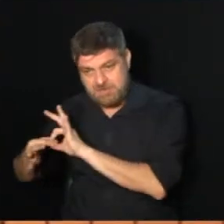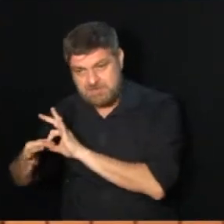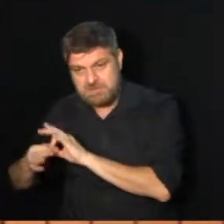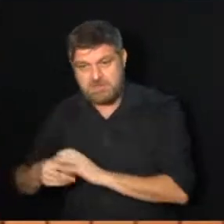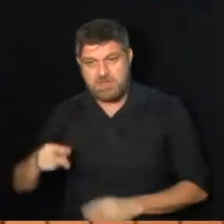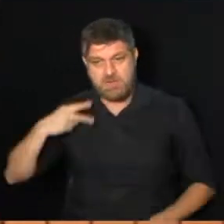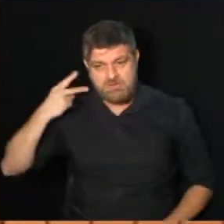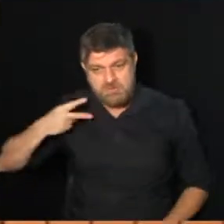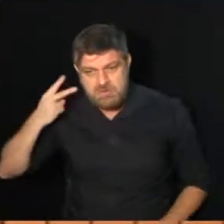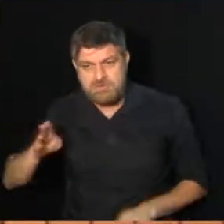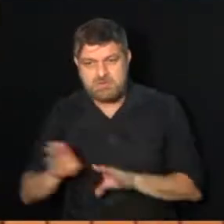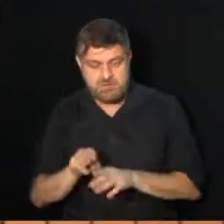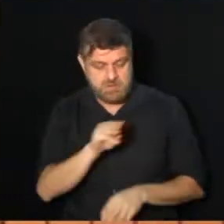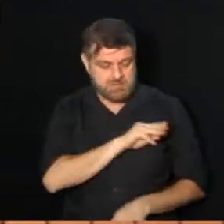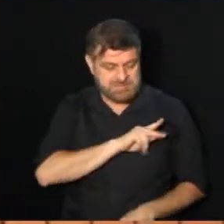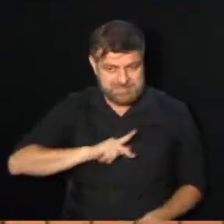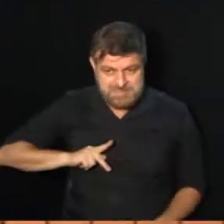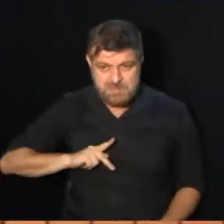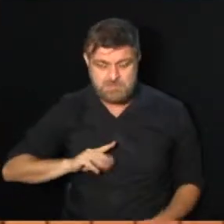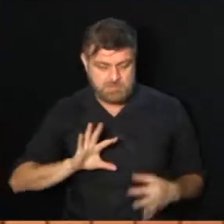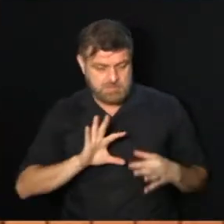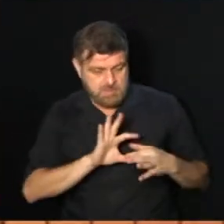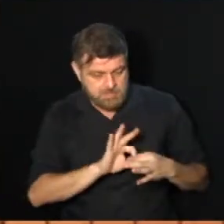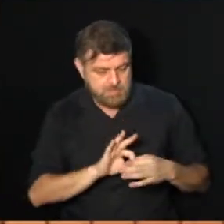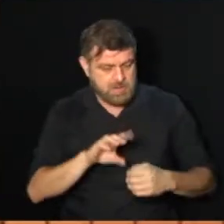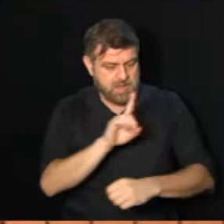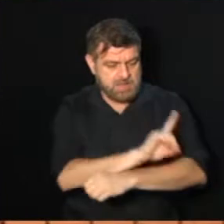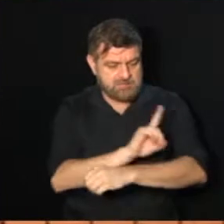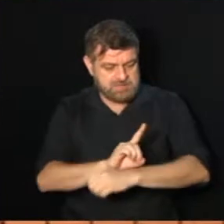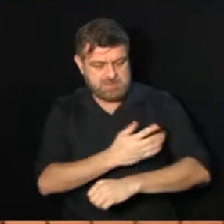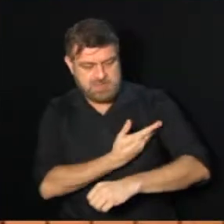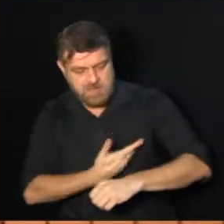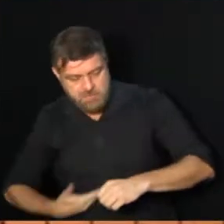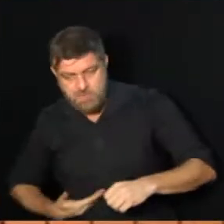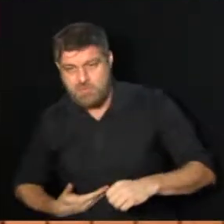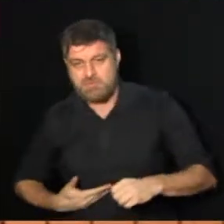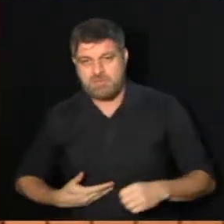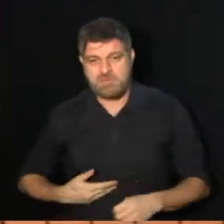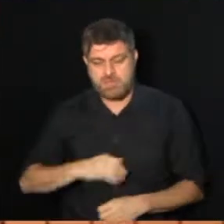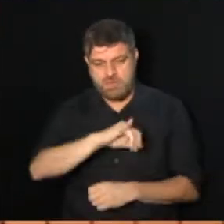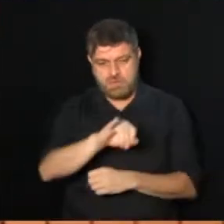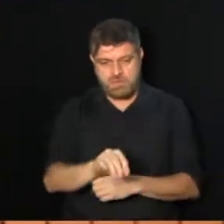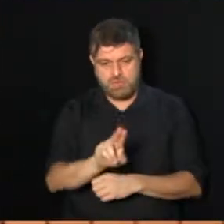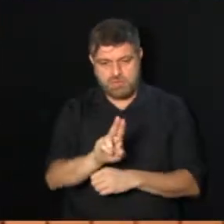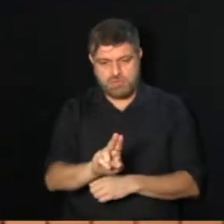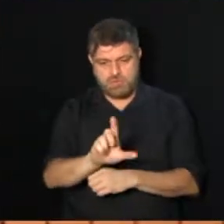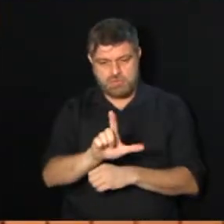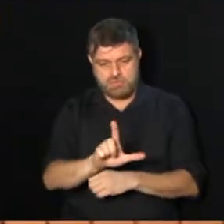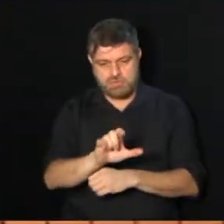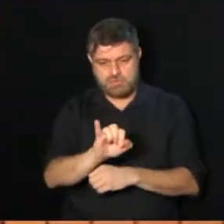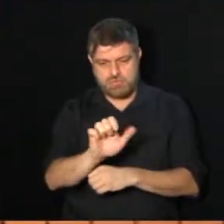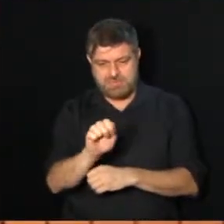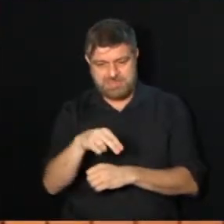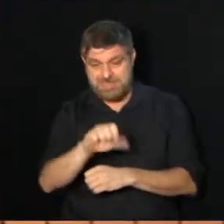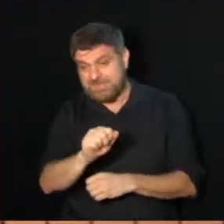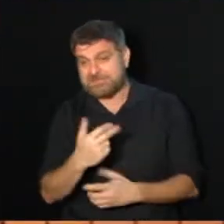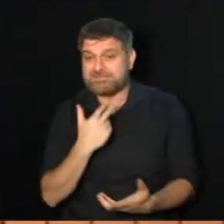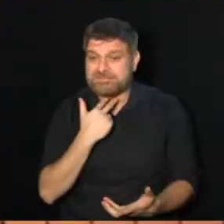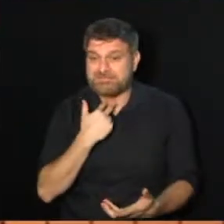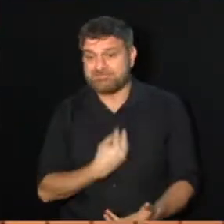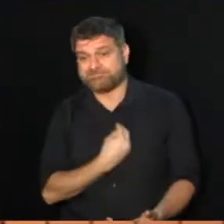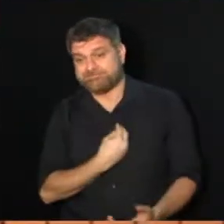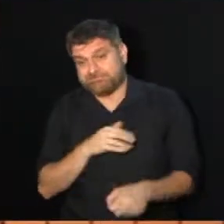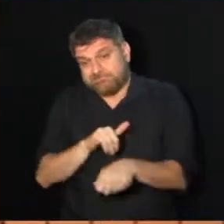os vereadores, com o Ministério Público, com a Defensoria Pública, doutor Juliano, que atua lado a lado com a gente, também não pôde estar presente